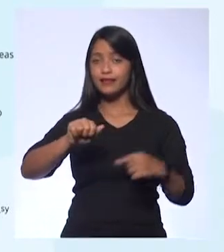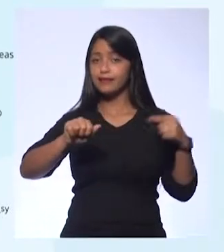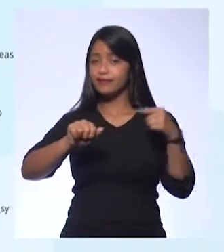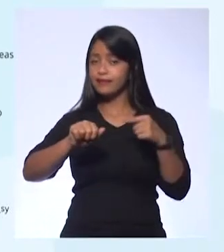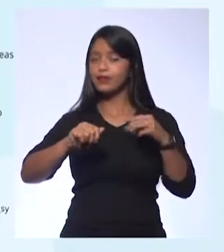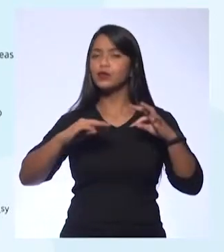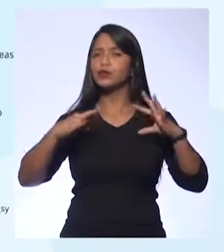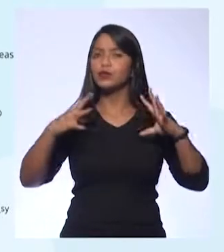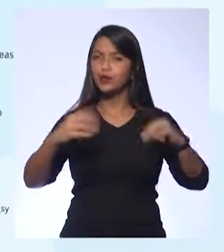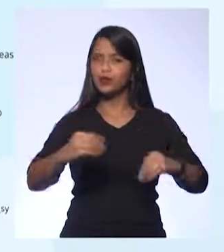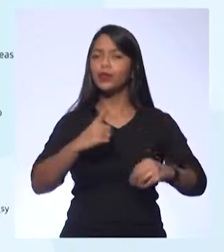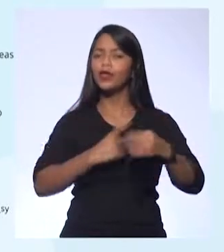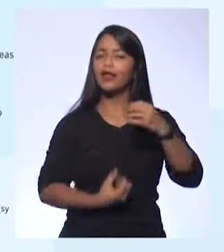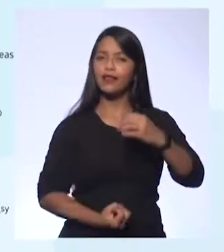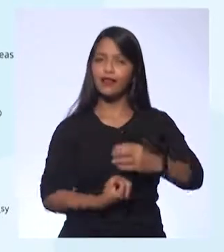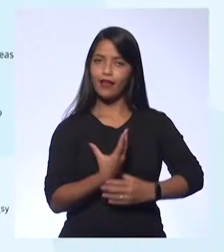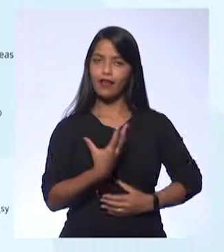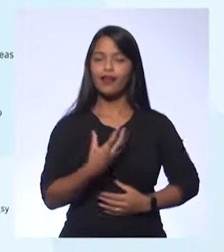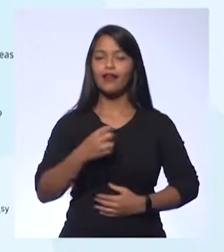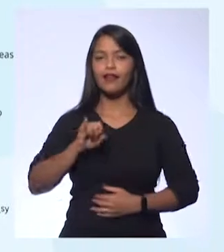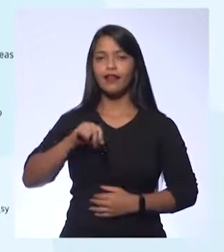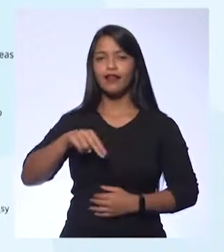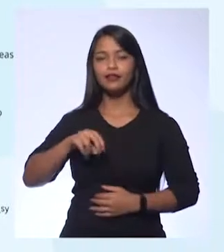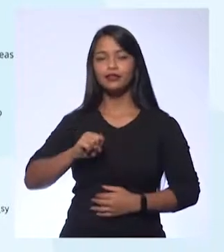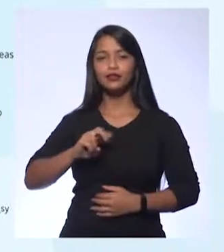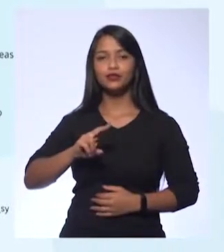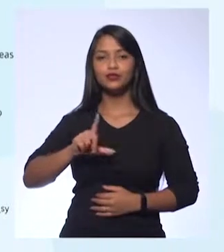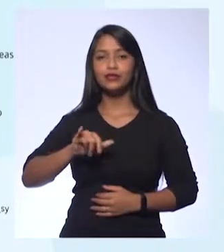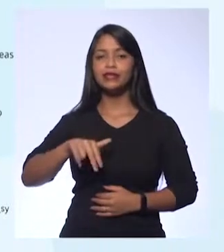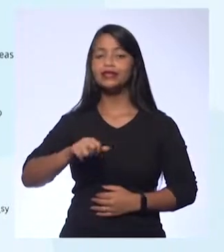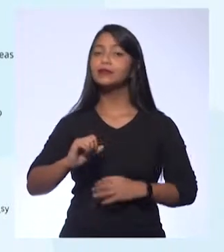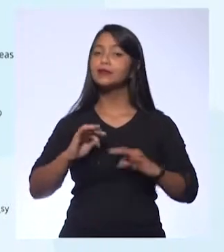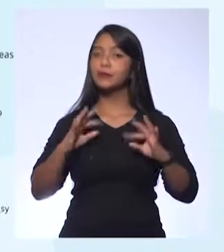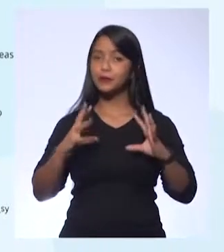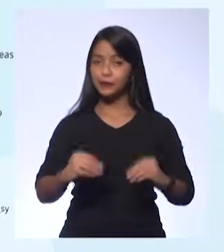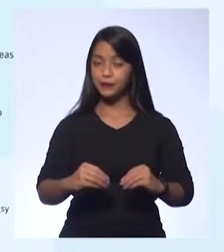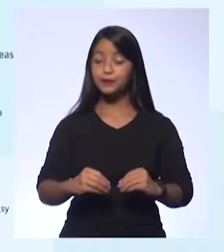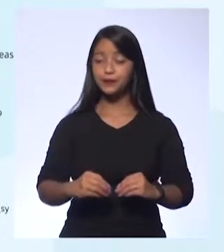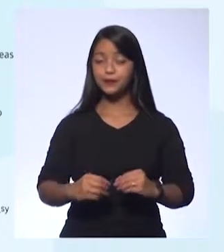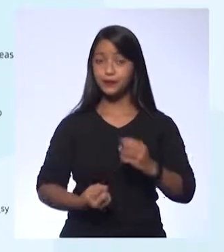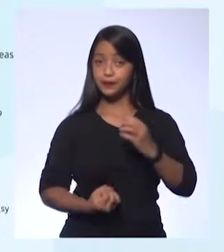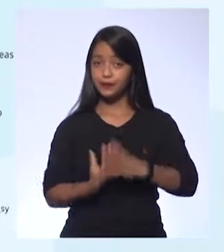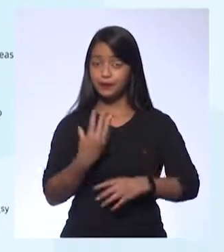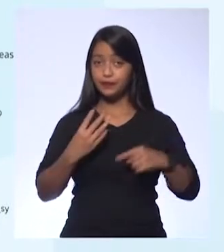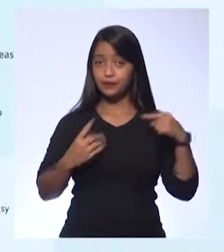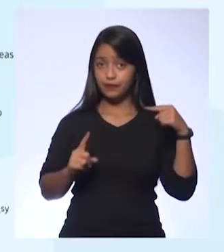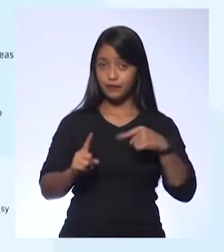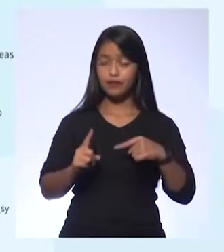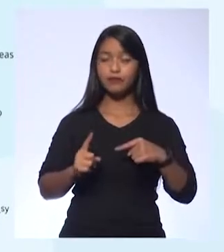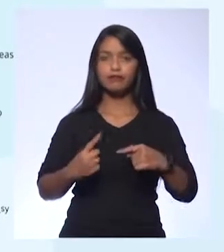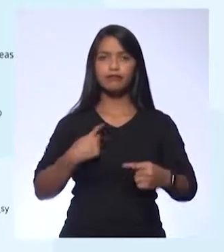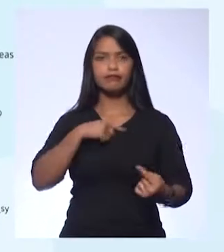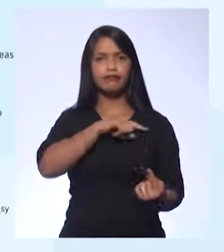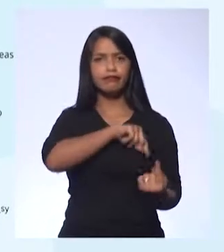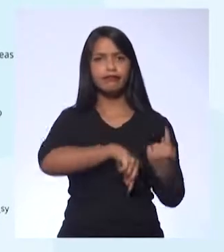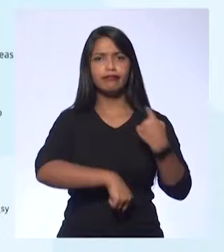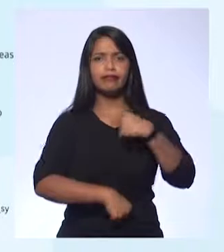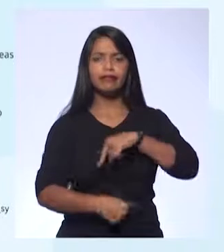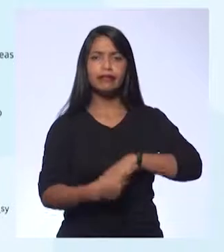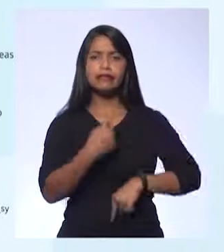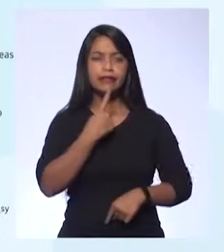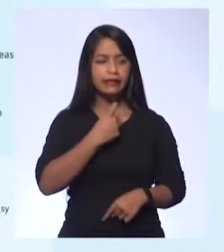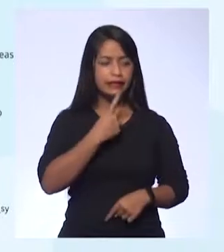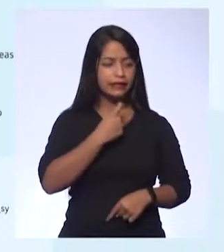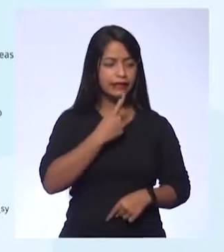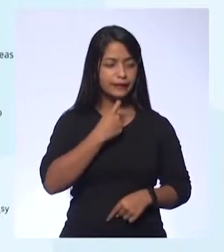mundo produz insulina, tá? Aí essa insulina, ela vai para a corrente sanguínea e ela é responsável só para fazer uma